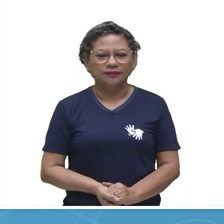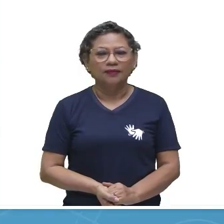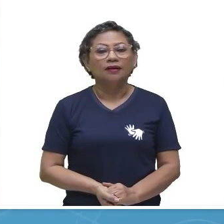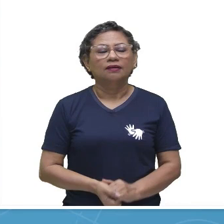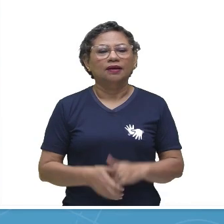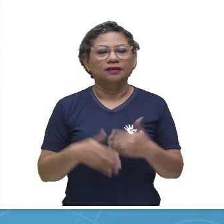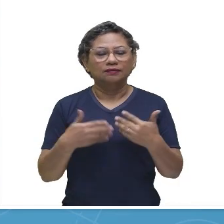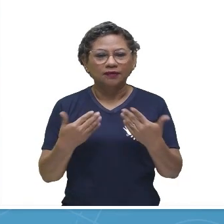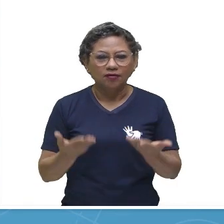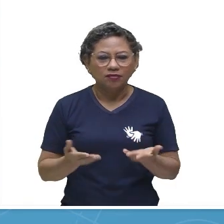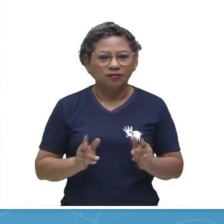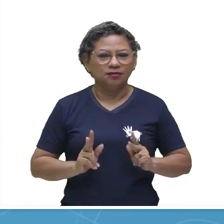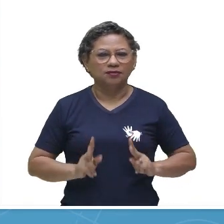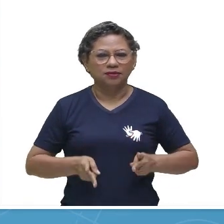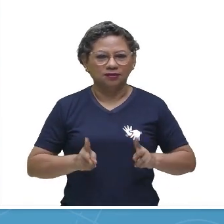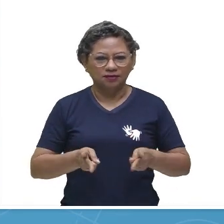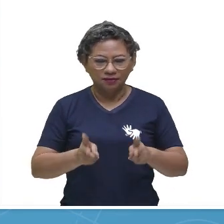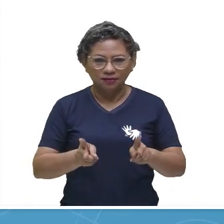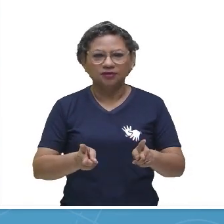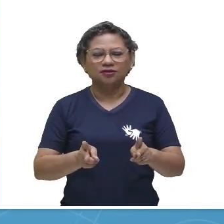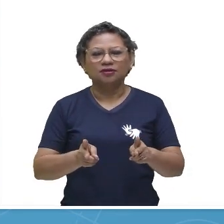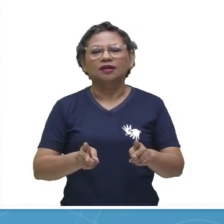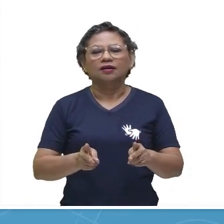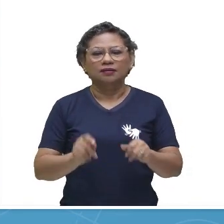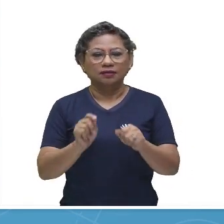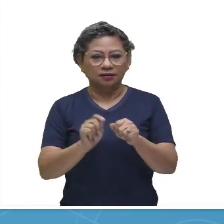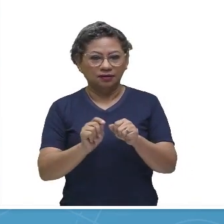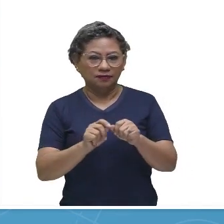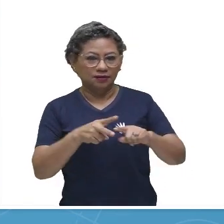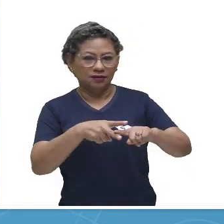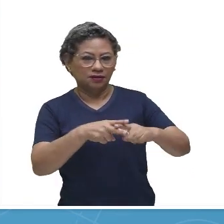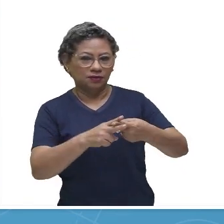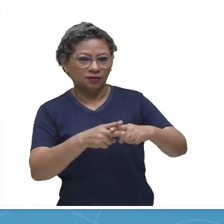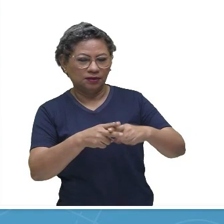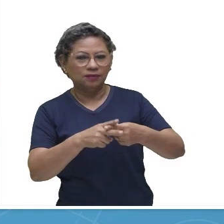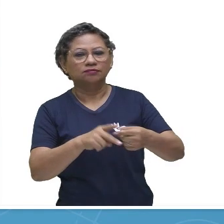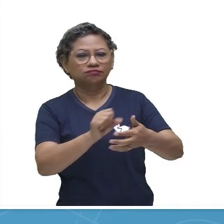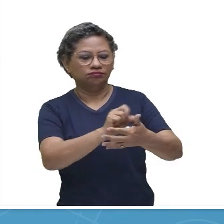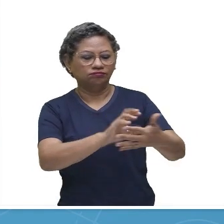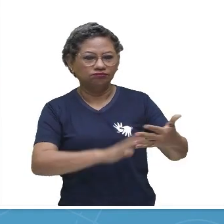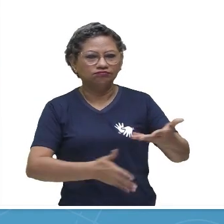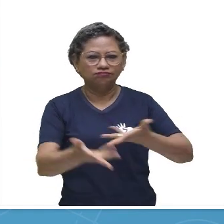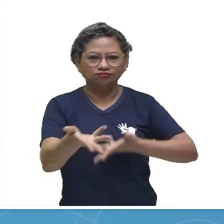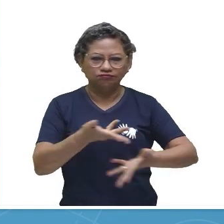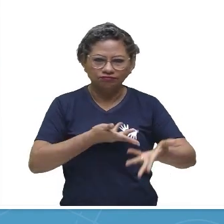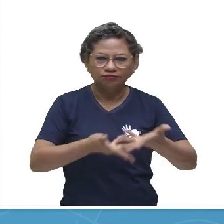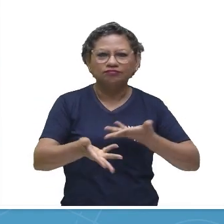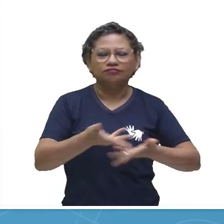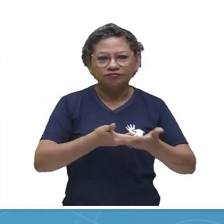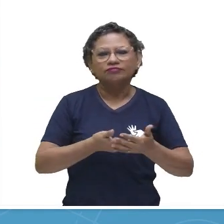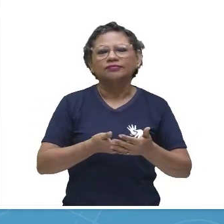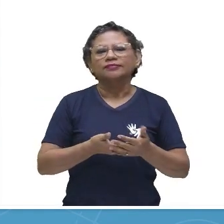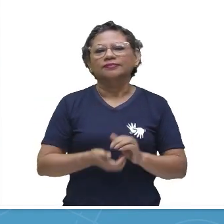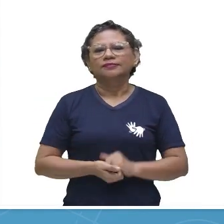bem, vamos agora para a nossa correção da nossa interatividade, da nossa dinâmica local interativa. Então, vamos voltar aí às nossas